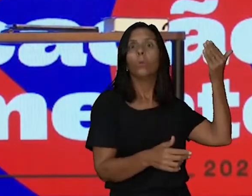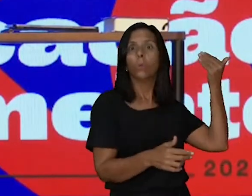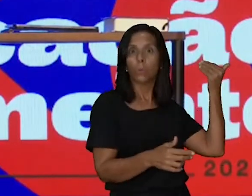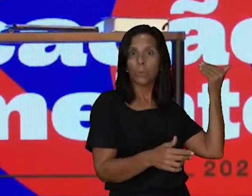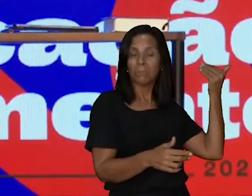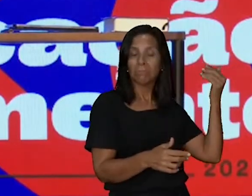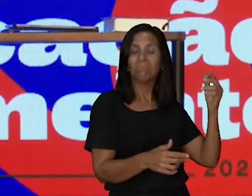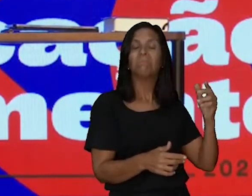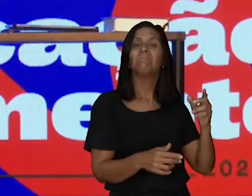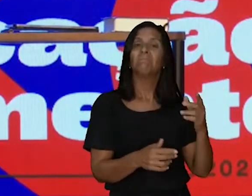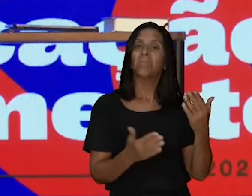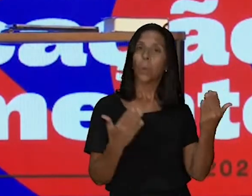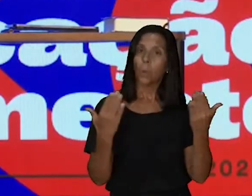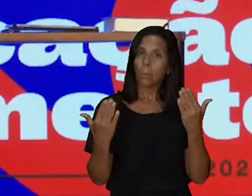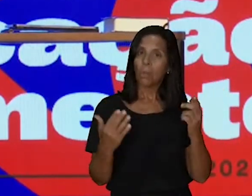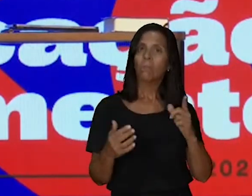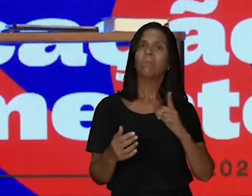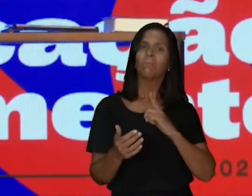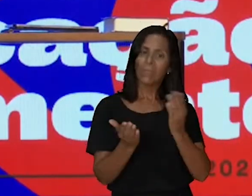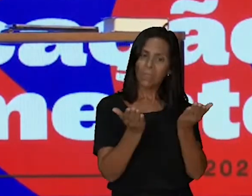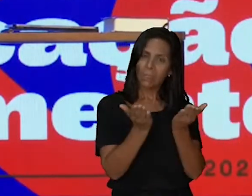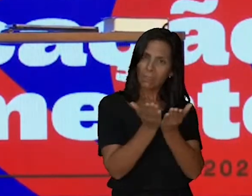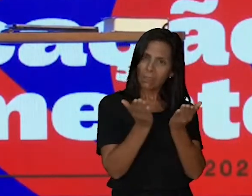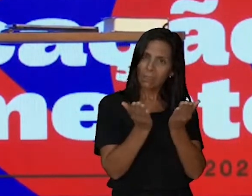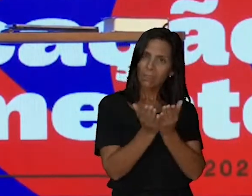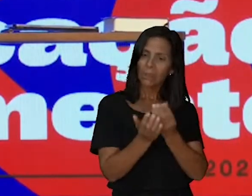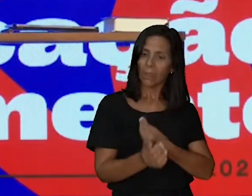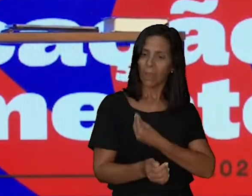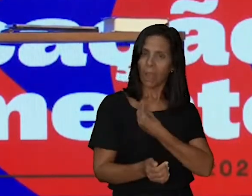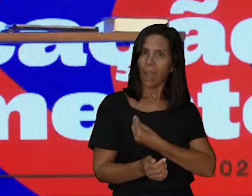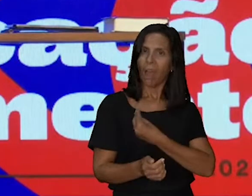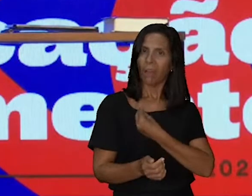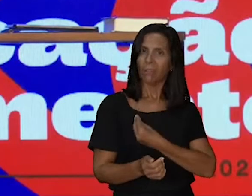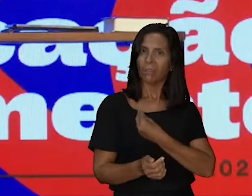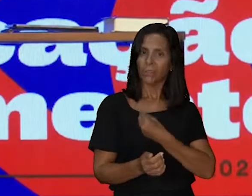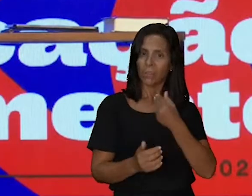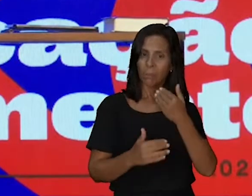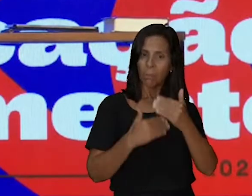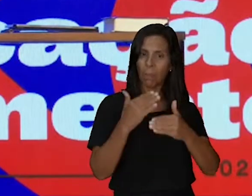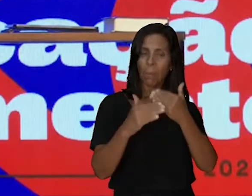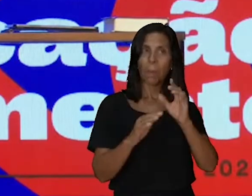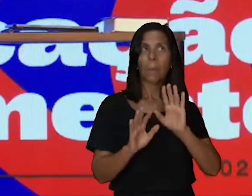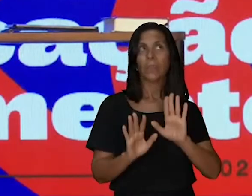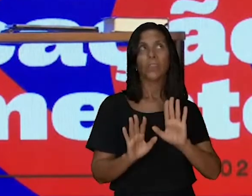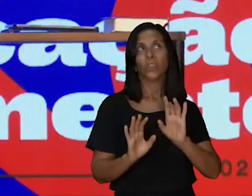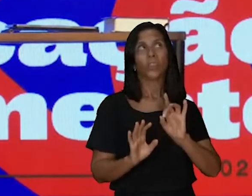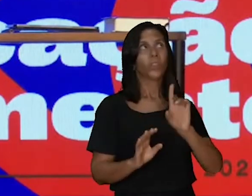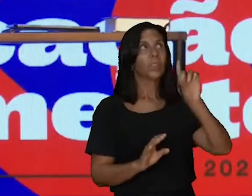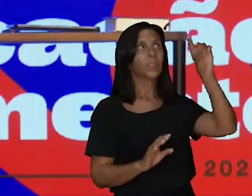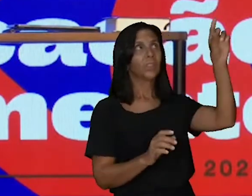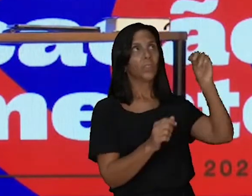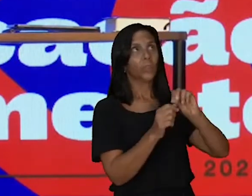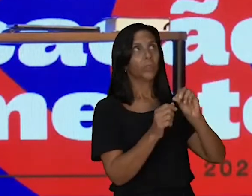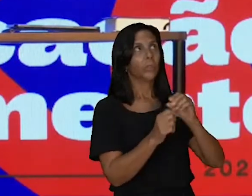que a sua vida espiritual dê certo, mas só se Deus fizer daquele jeito que Ele gostou muito.